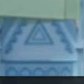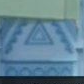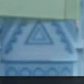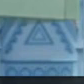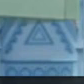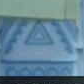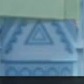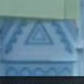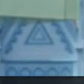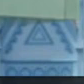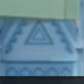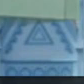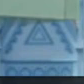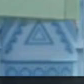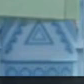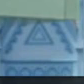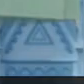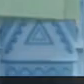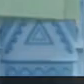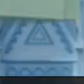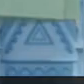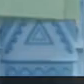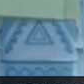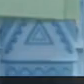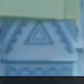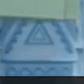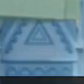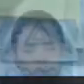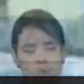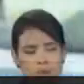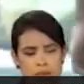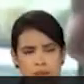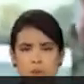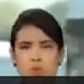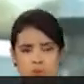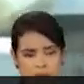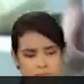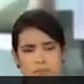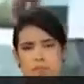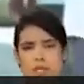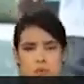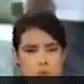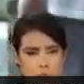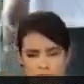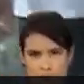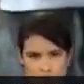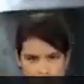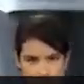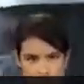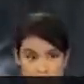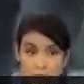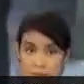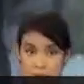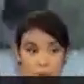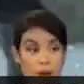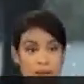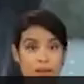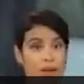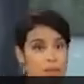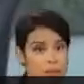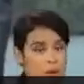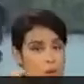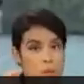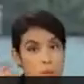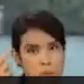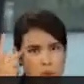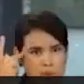são muitas as fraudes envolvendo o Pix. Vamos ver. Ministério Público de São Paulo, só na capital paulista, são mais de